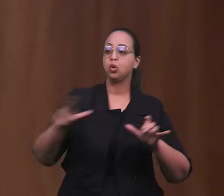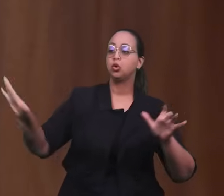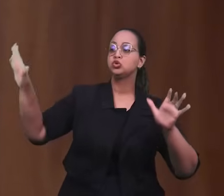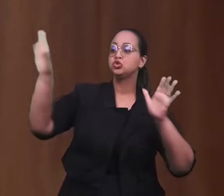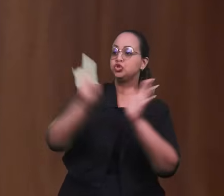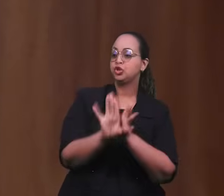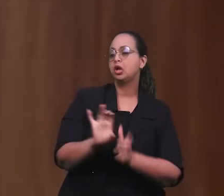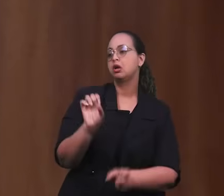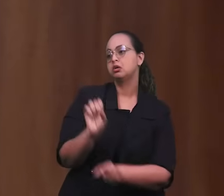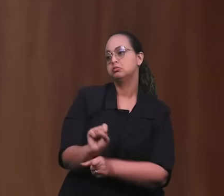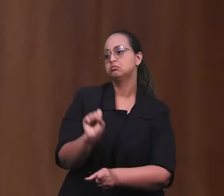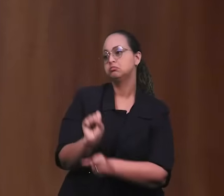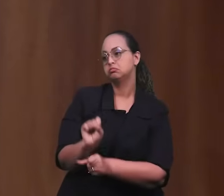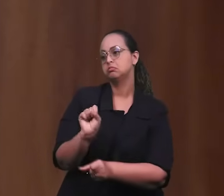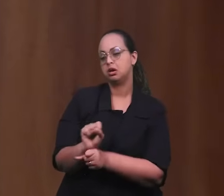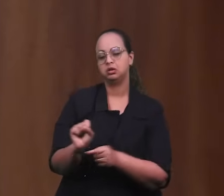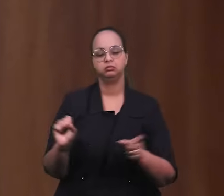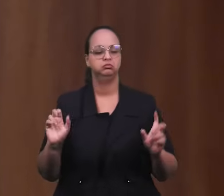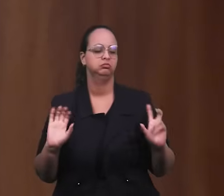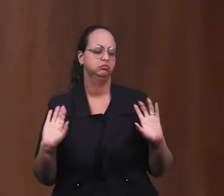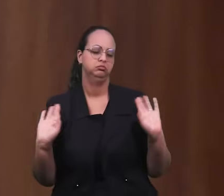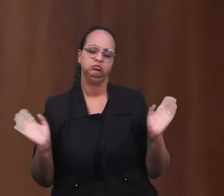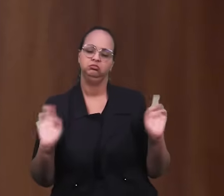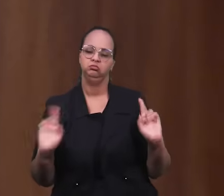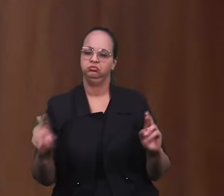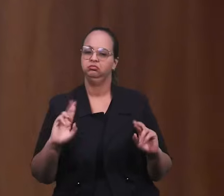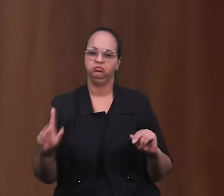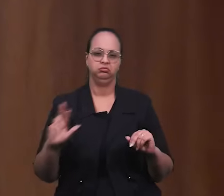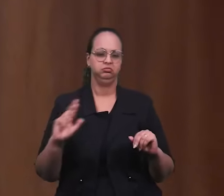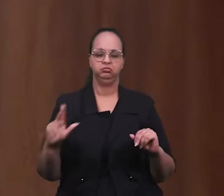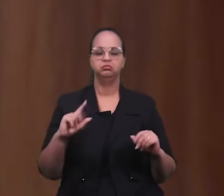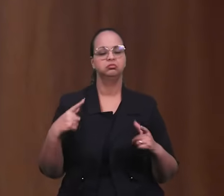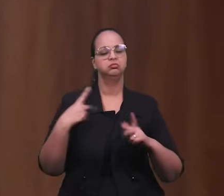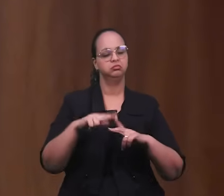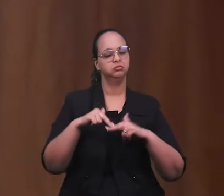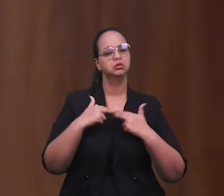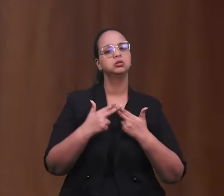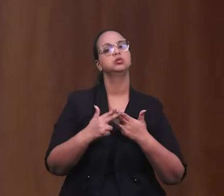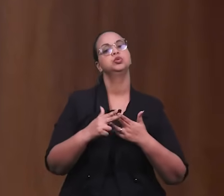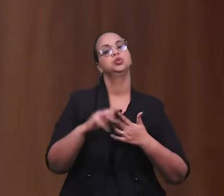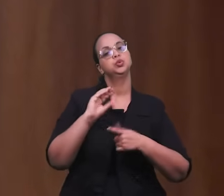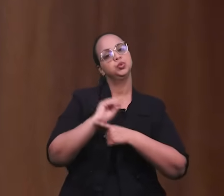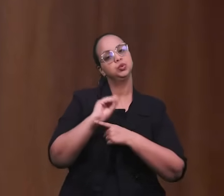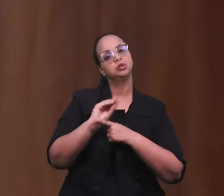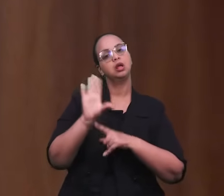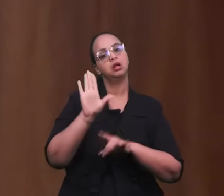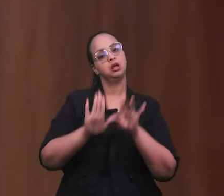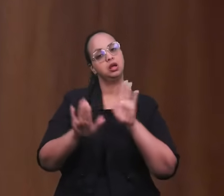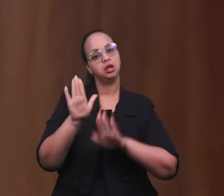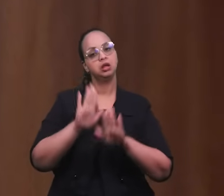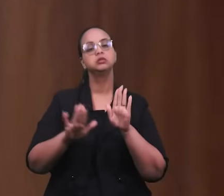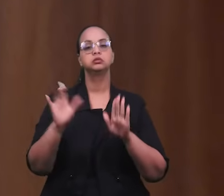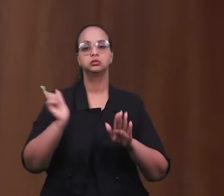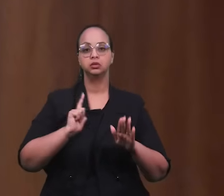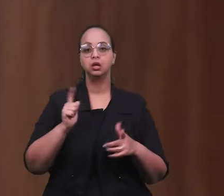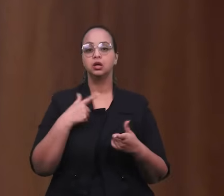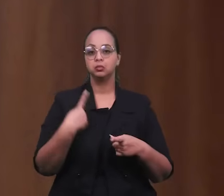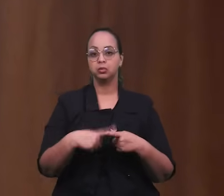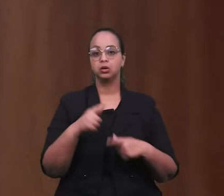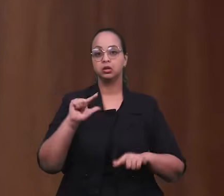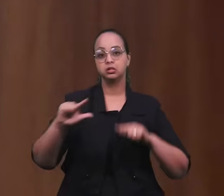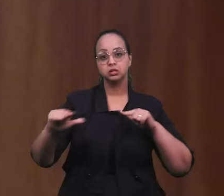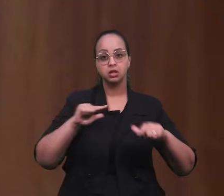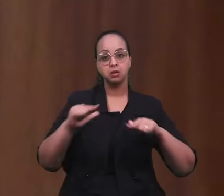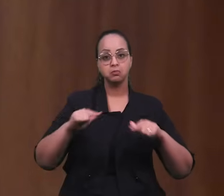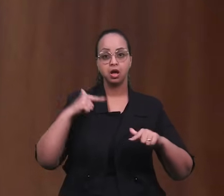porque o pastor ele está relacionado com o ministério da palavra. Então esse é o zelo da casa do Senhor, o serviço, o diácono é